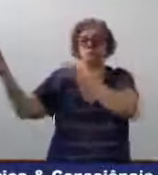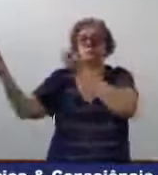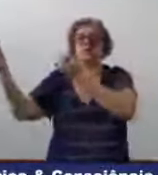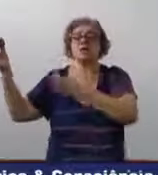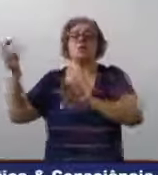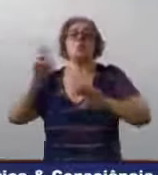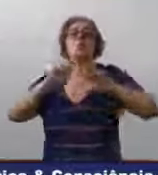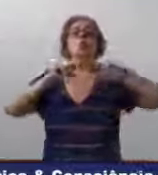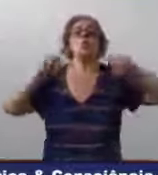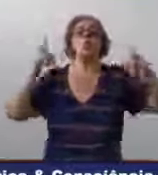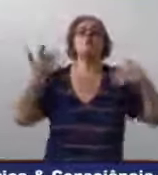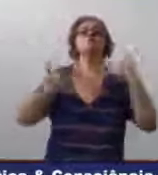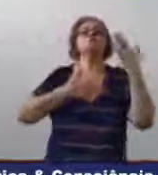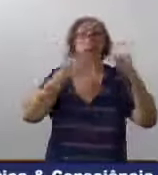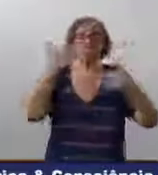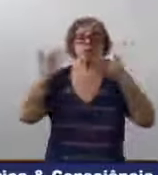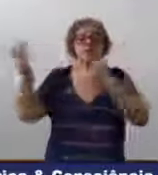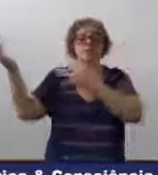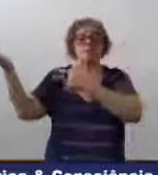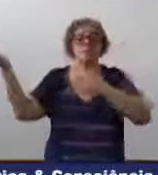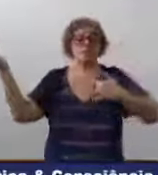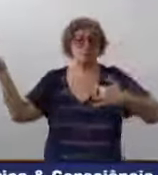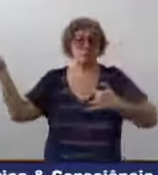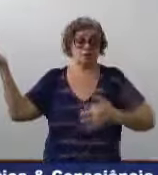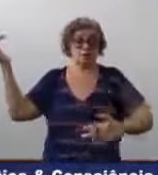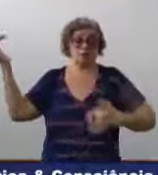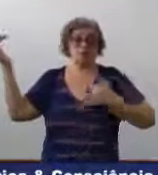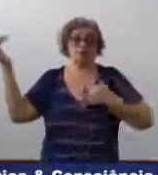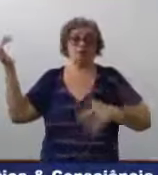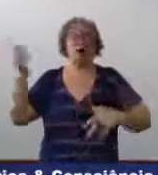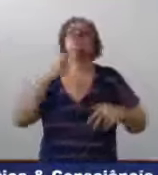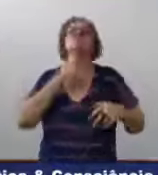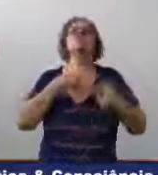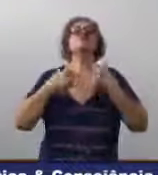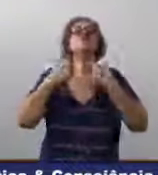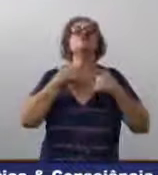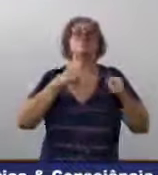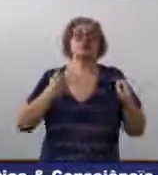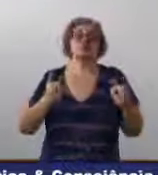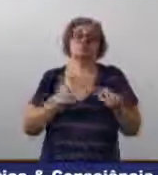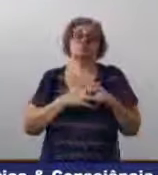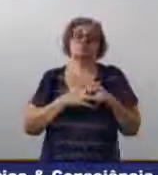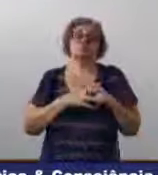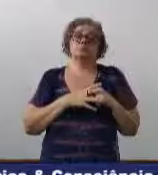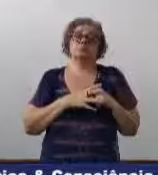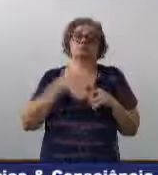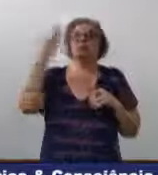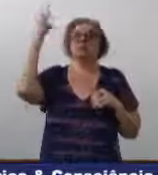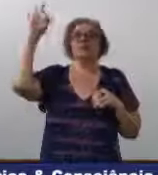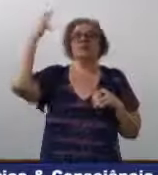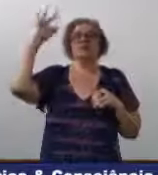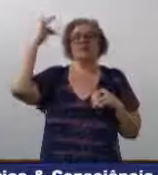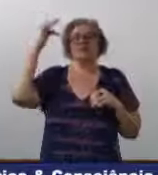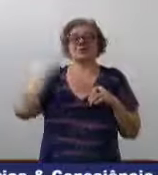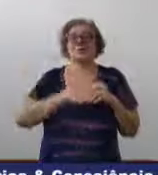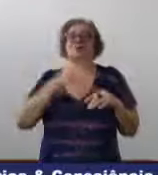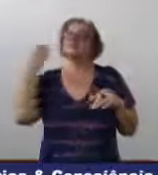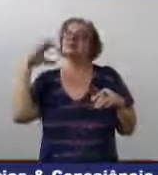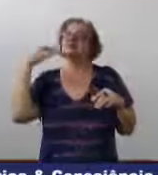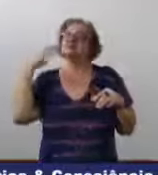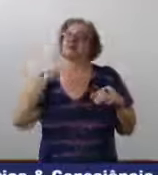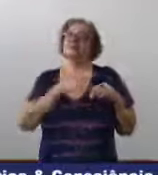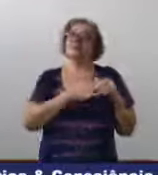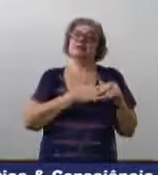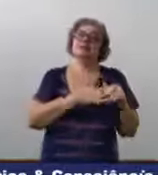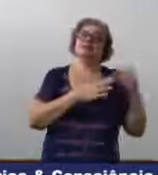o arco, ou quais delas eu devo dedilhar. Isso é intenção. E é por isso que, na filosofia da ciência,